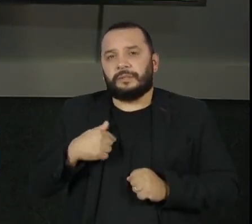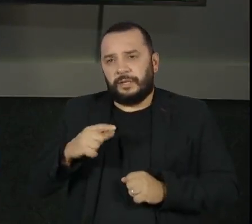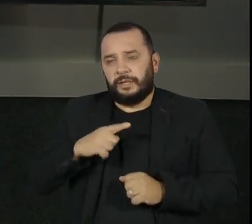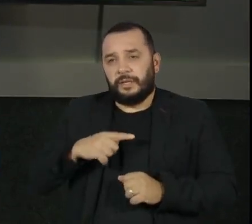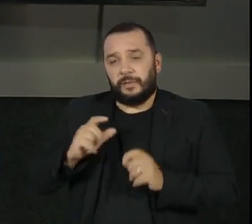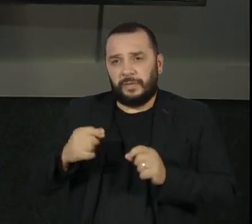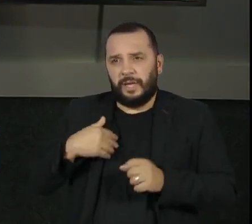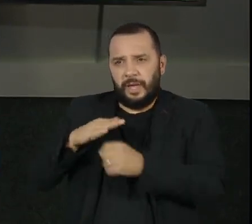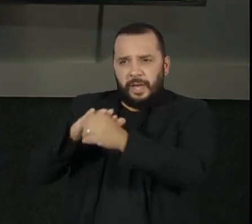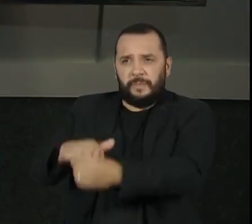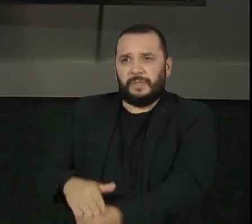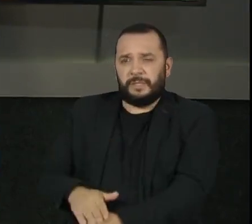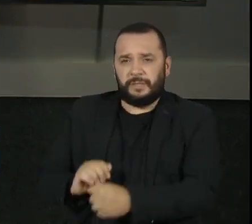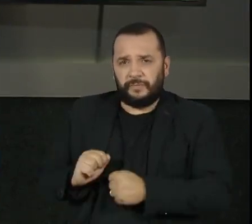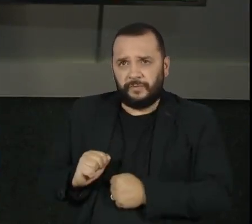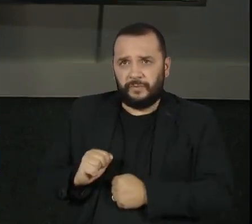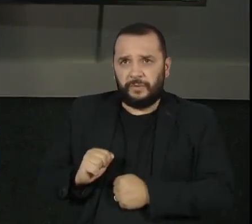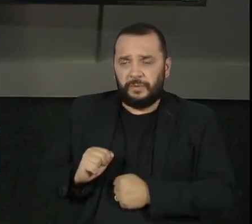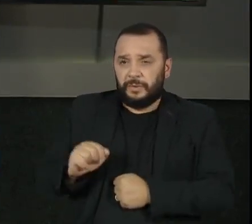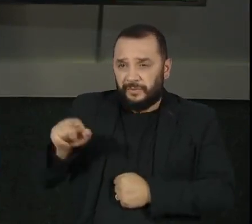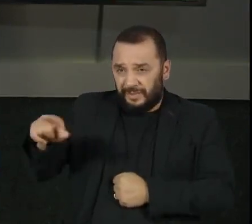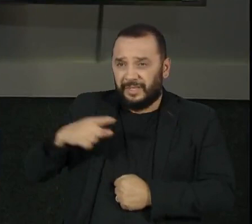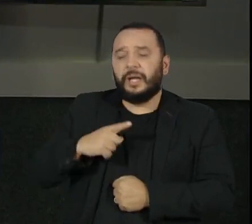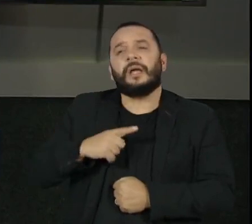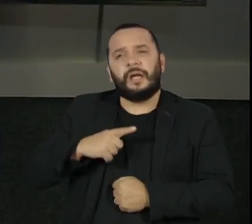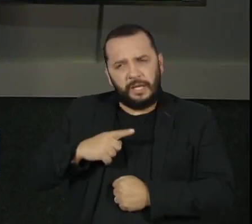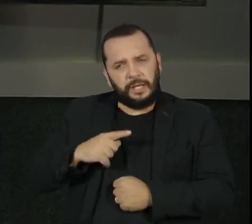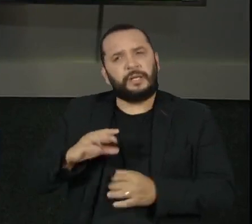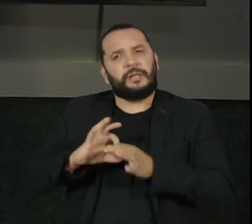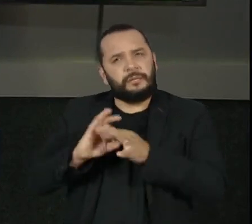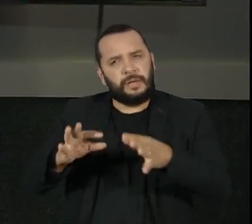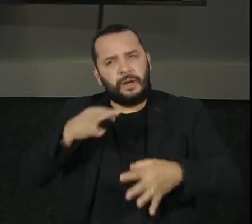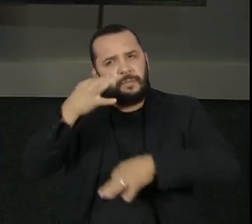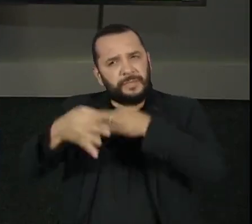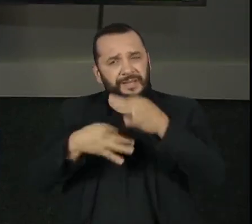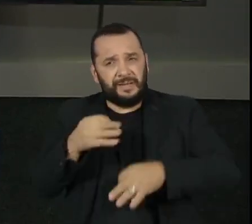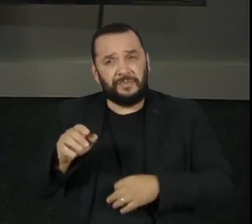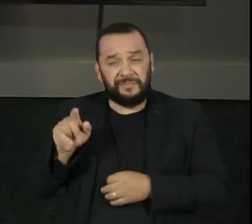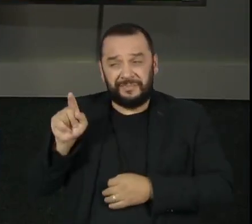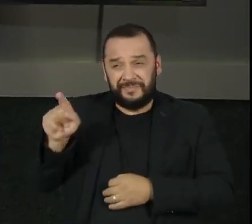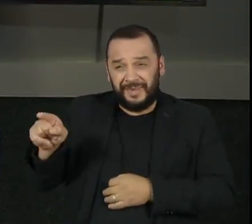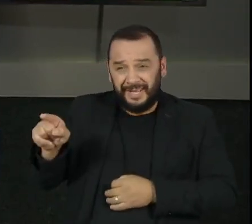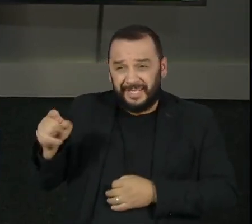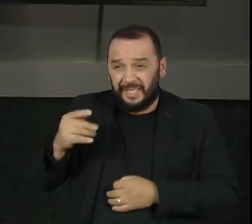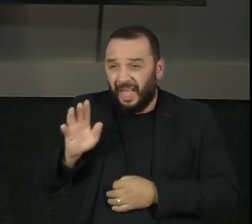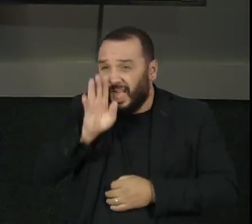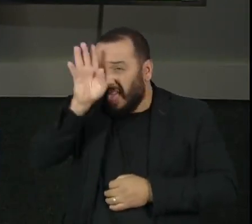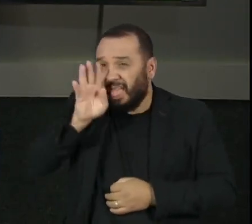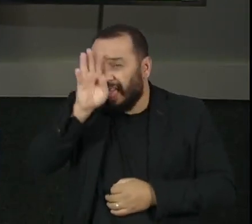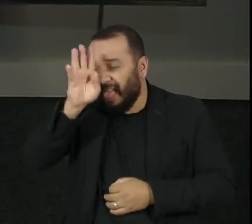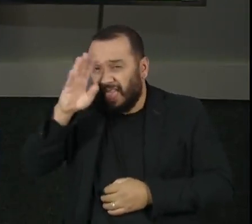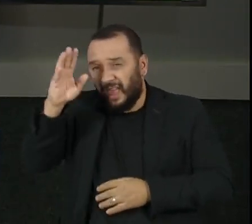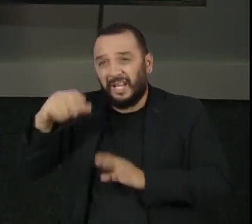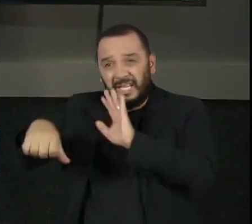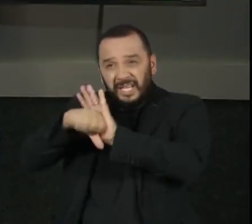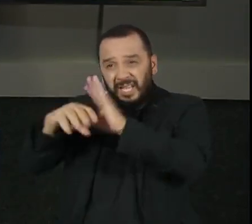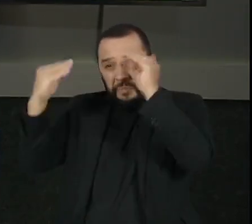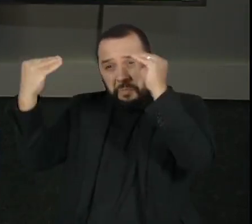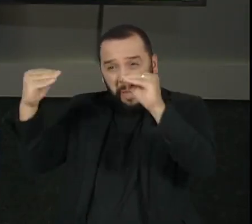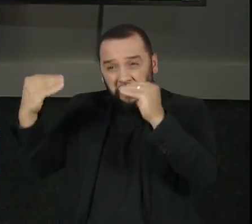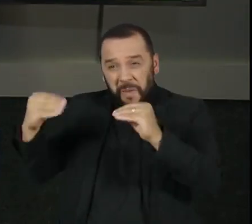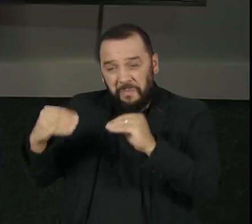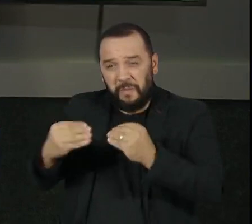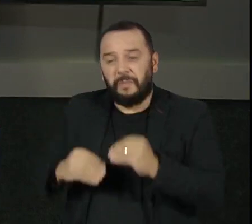repressivo. Ou seja, todos têm ampla liberdade de dizer o que querem, mas respondem pelos abusos a posteriori. Então,